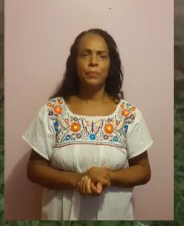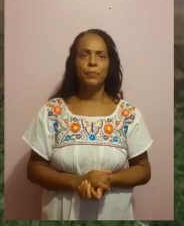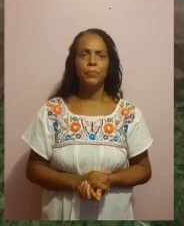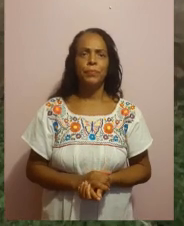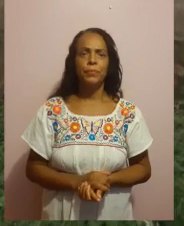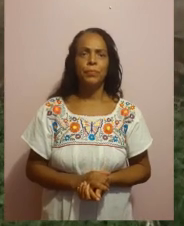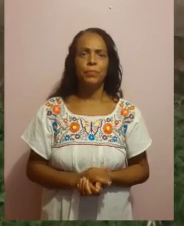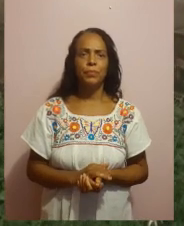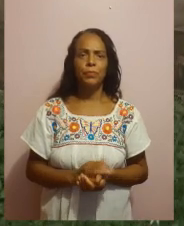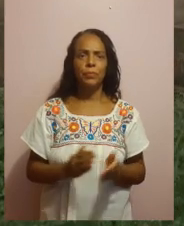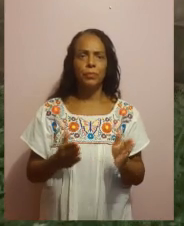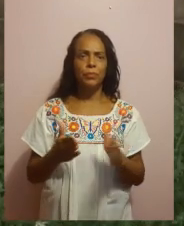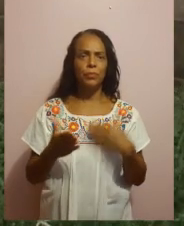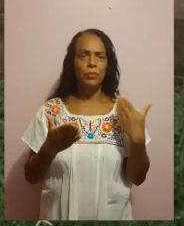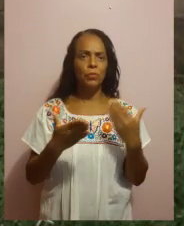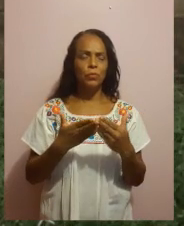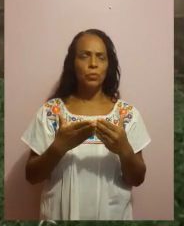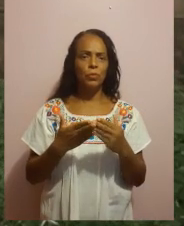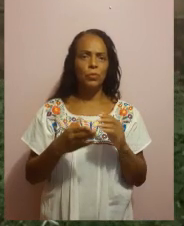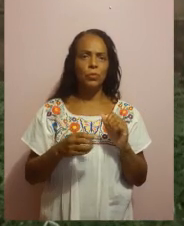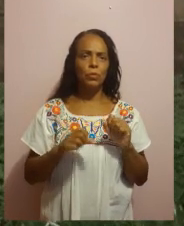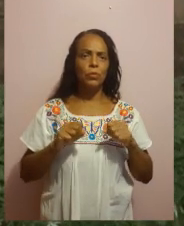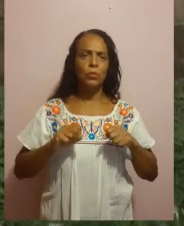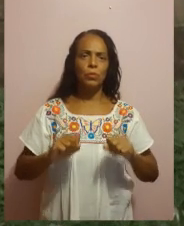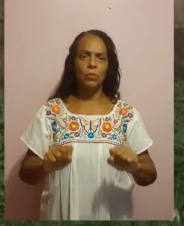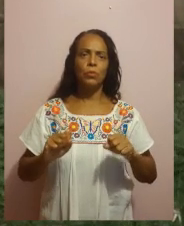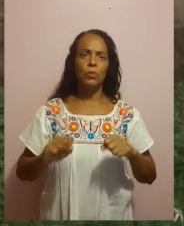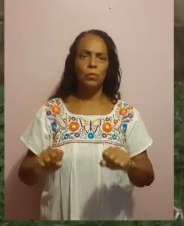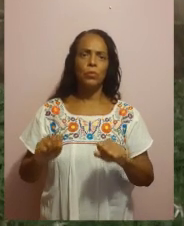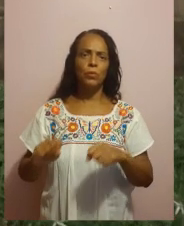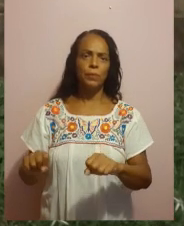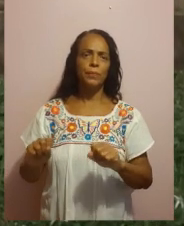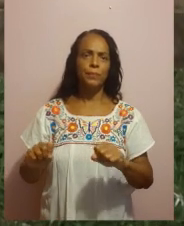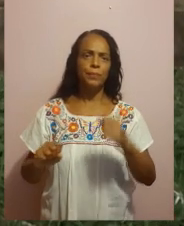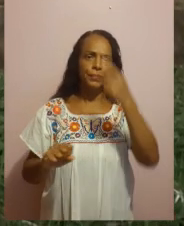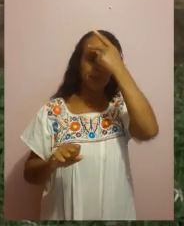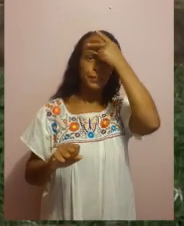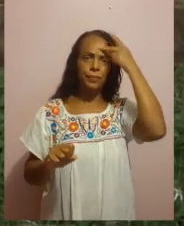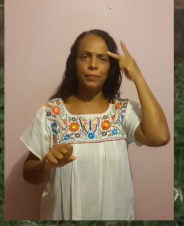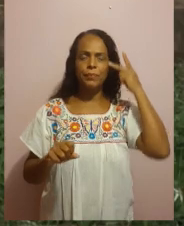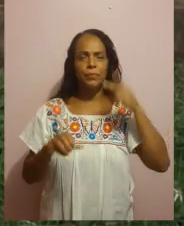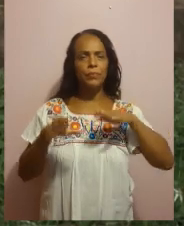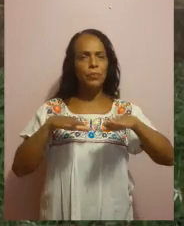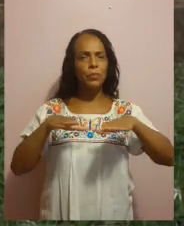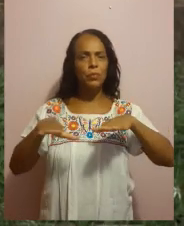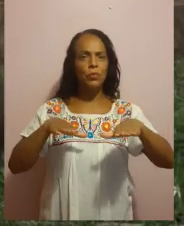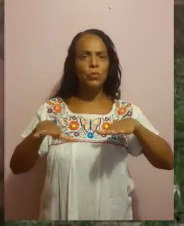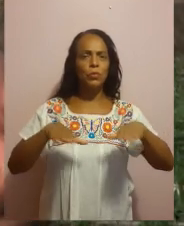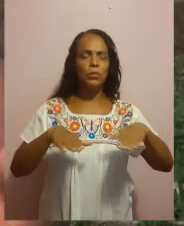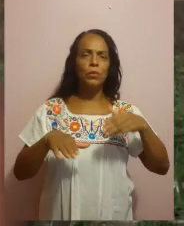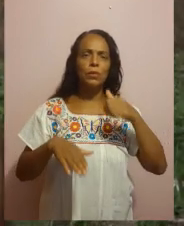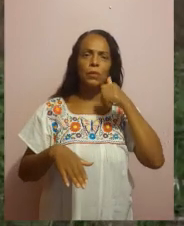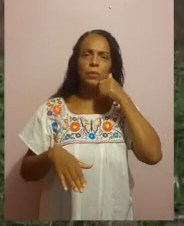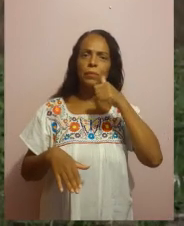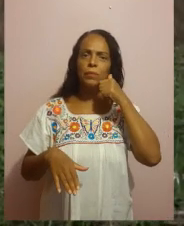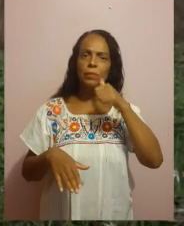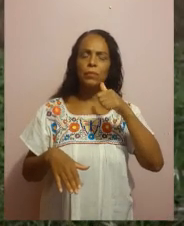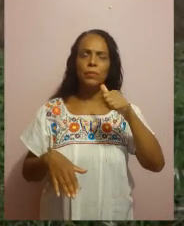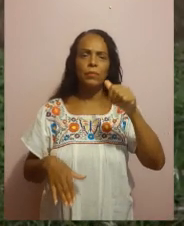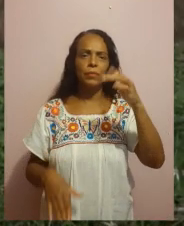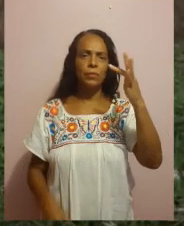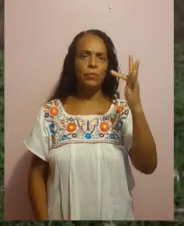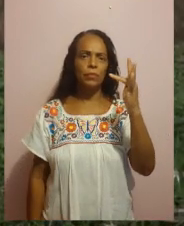ajudando tanto na locomoção da Dona Francisca, como nos aspectos